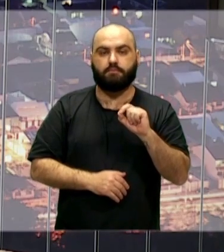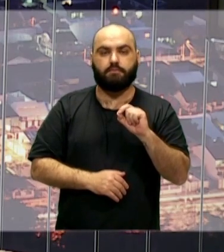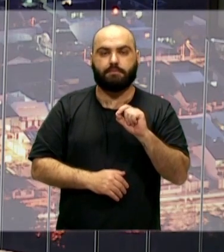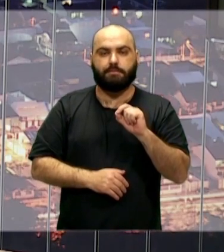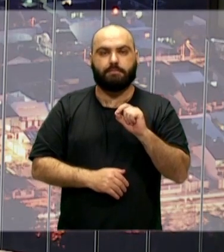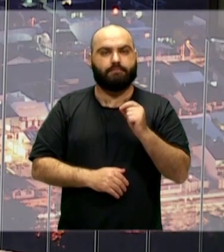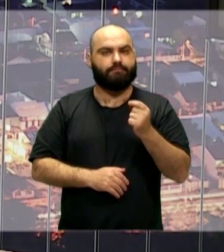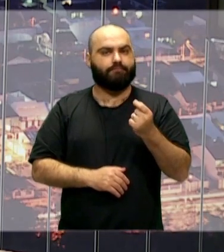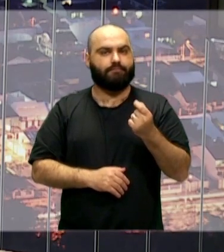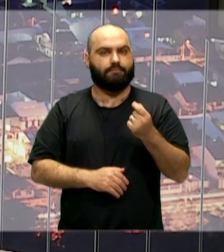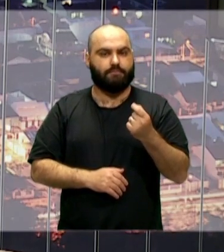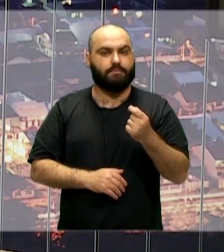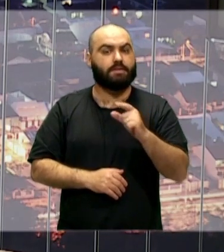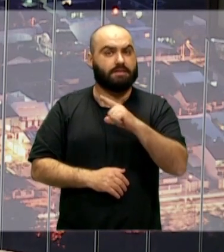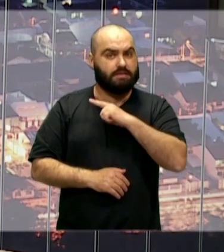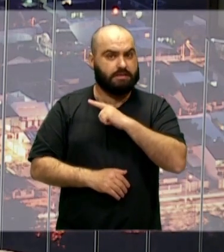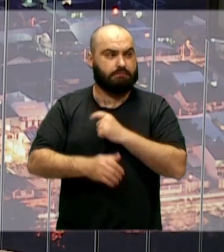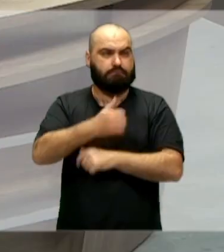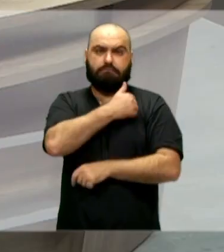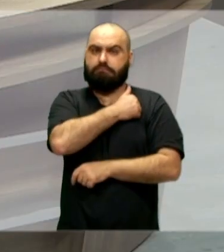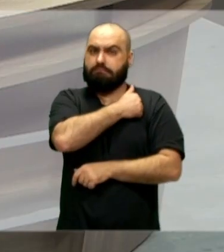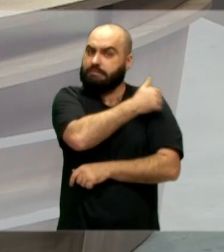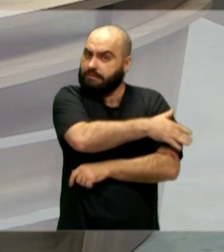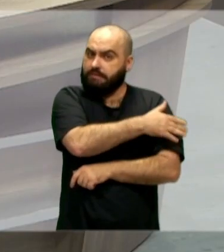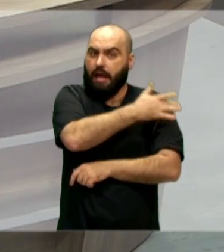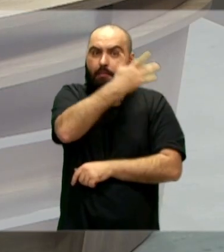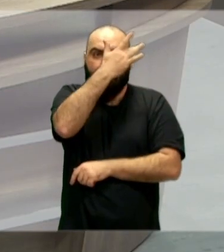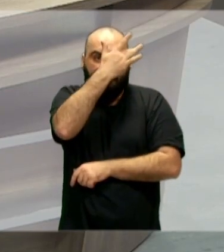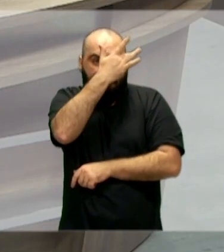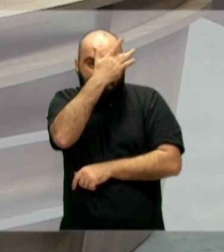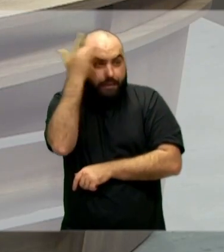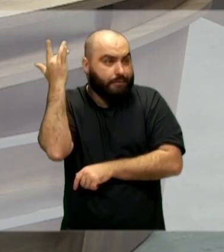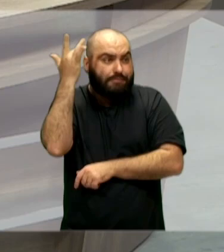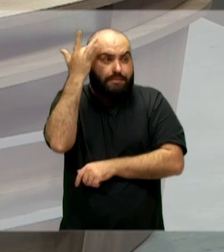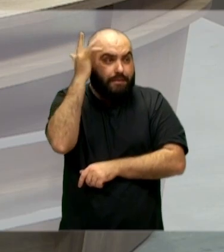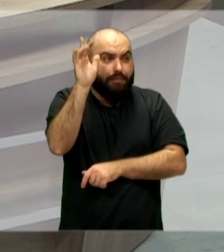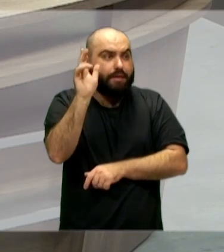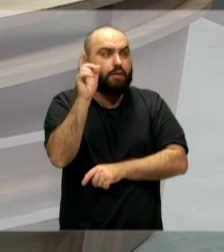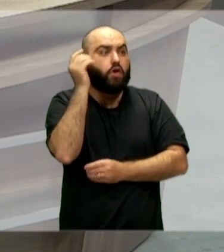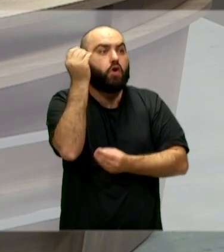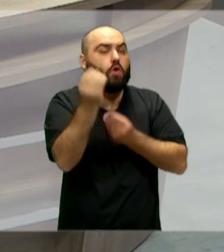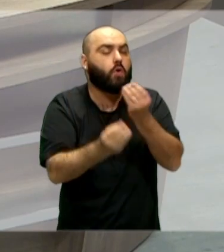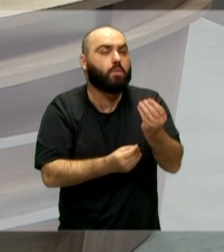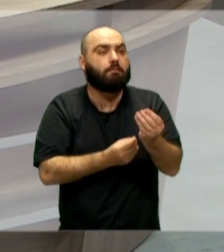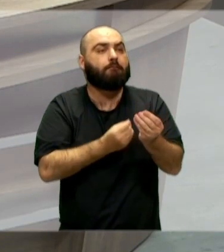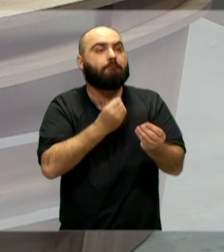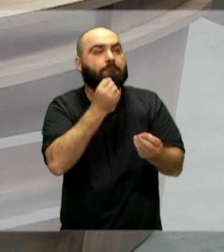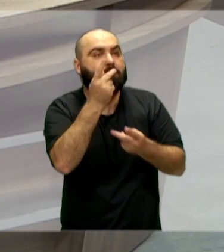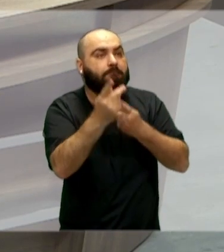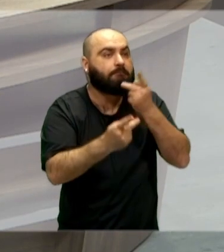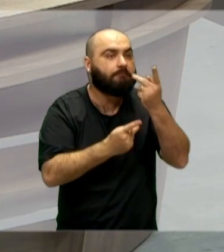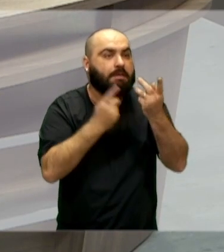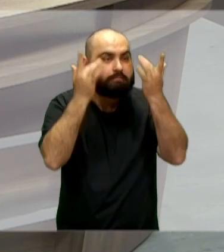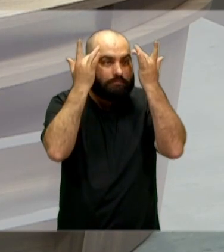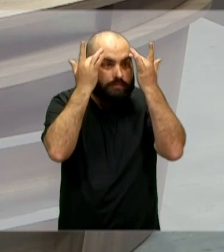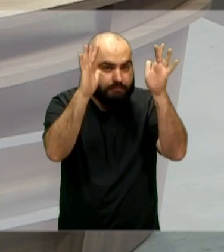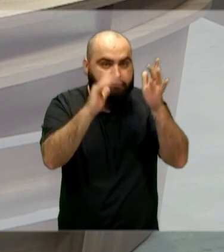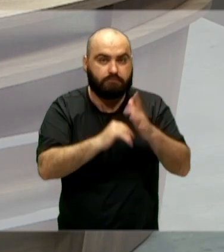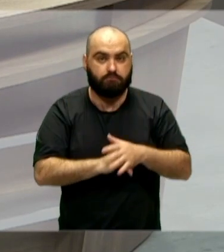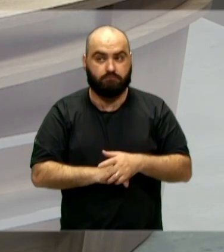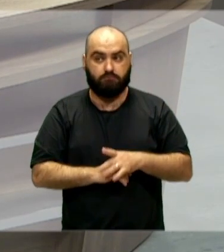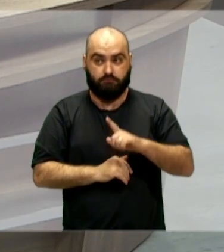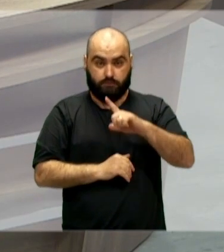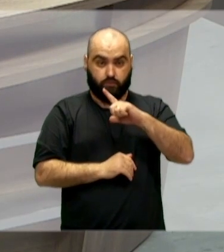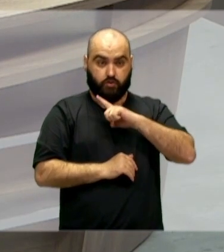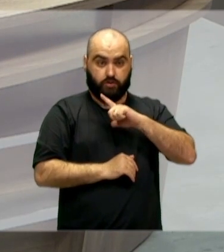certo, não um certo, grande preconceito, as pessoas não sabiam como abordar essa temática. Então, o que se colocava? Tinha, na